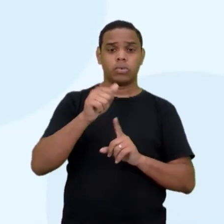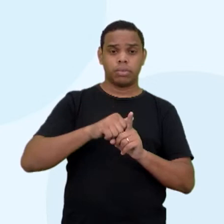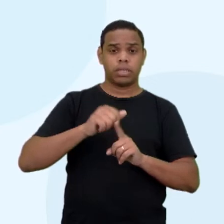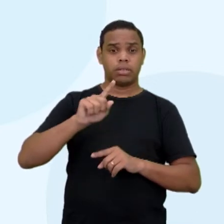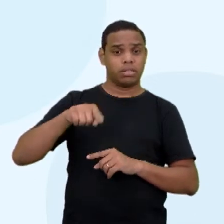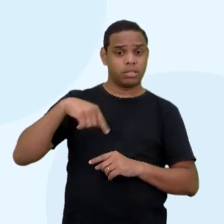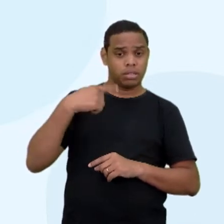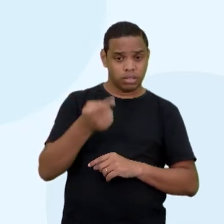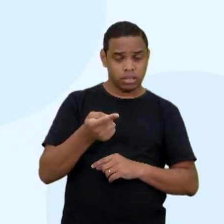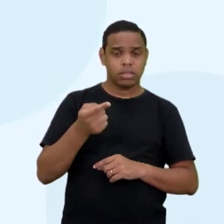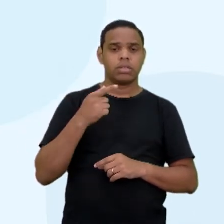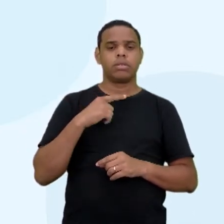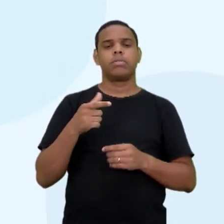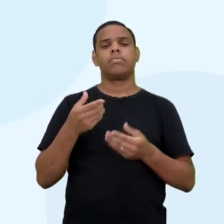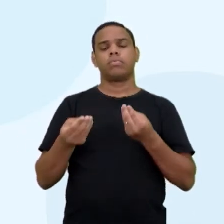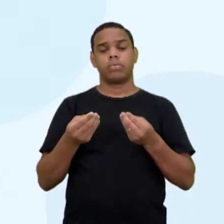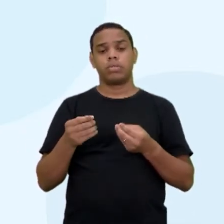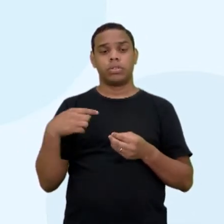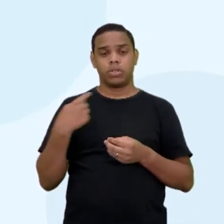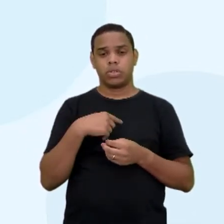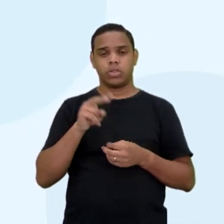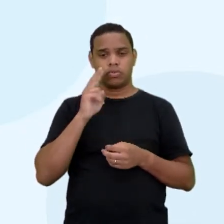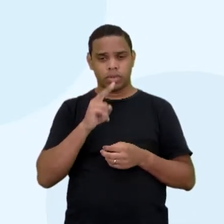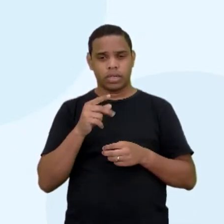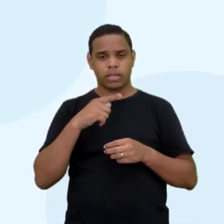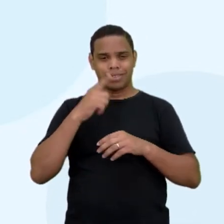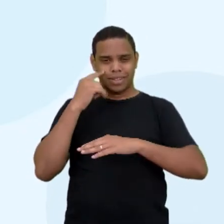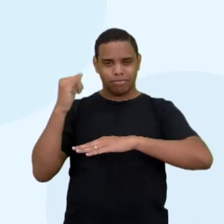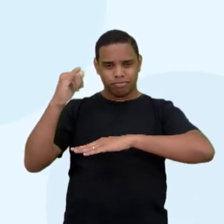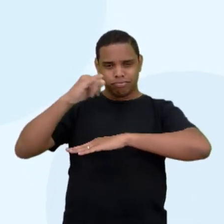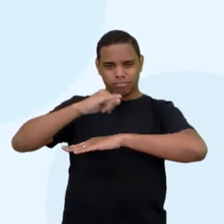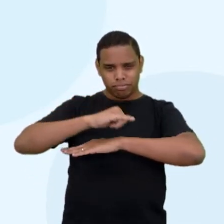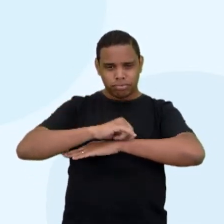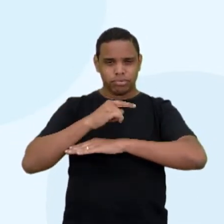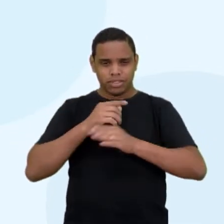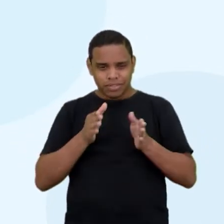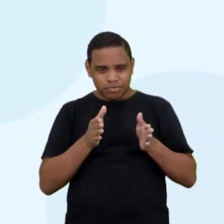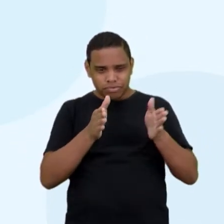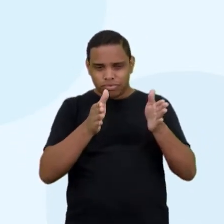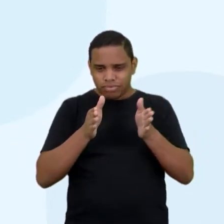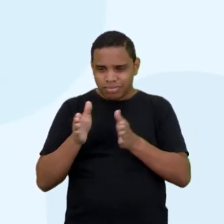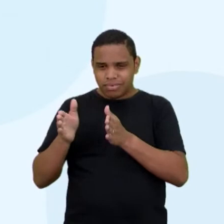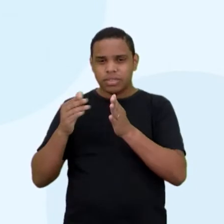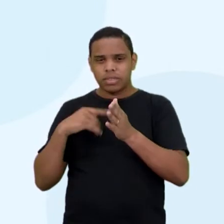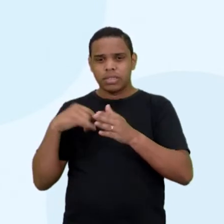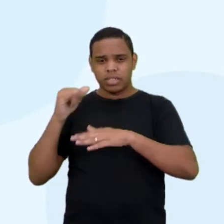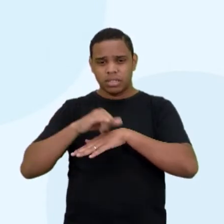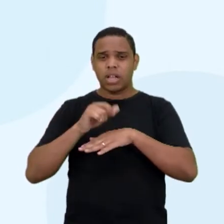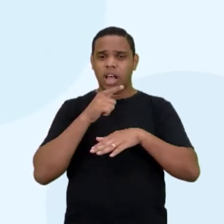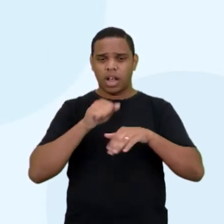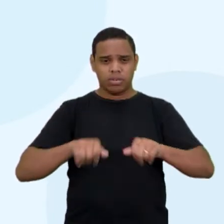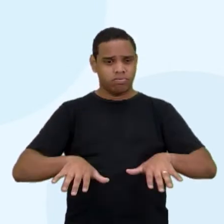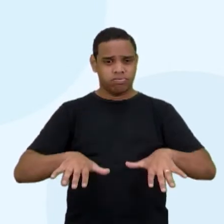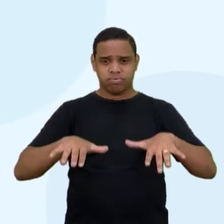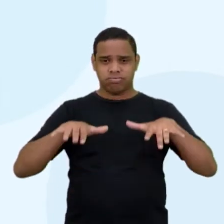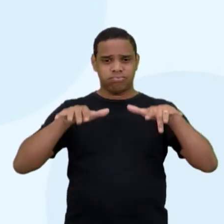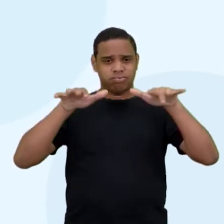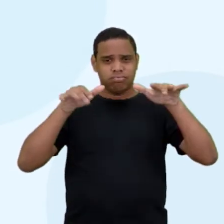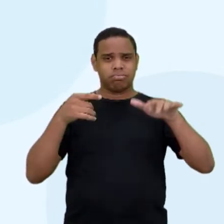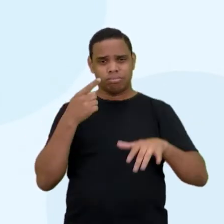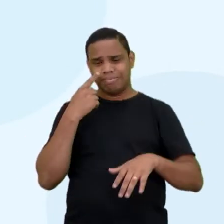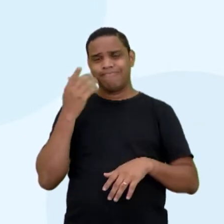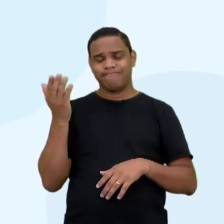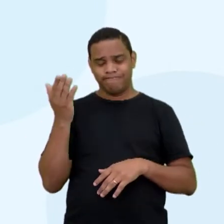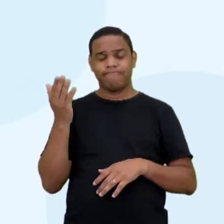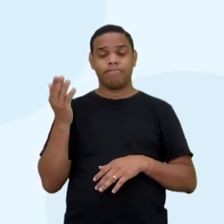mês que esse aeroporto aí, que a gente vê algumas pistas aí, né, uma boa parte do aeroporto alagado, né, e nas suas imediações, ele